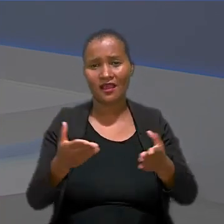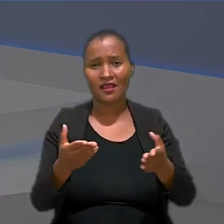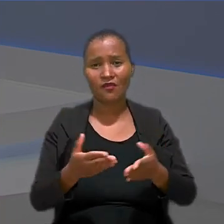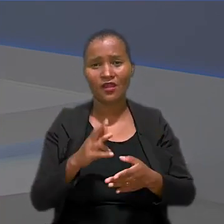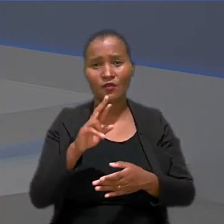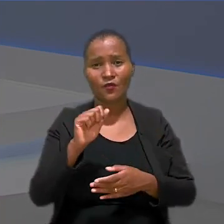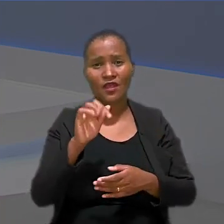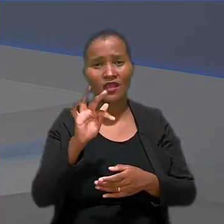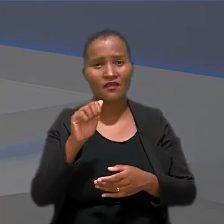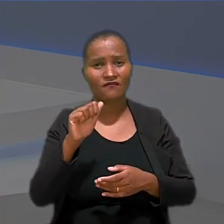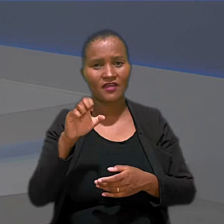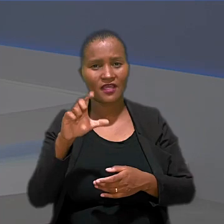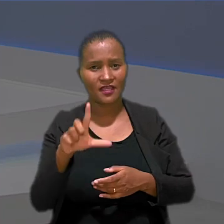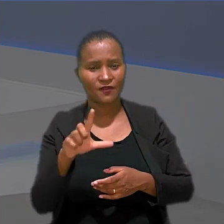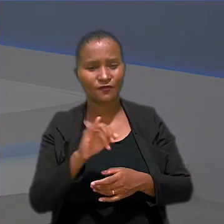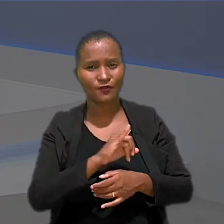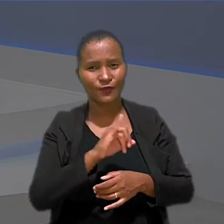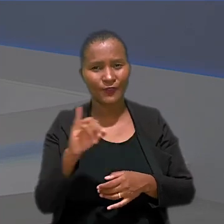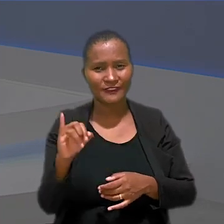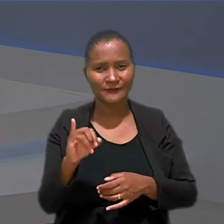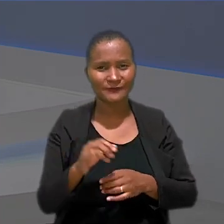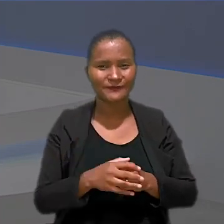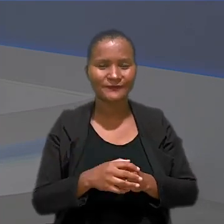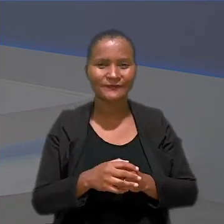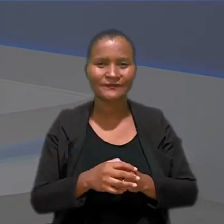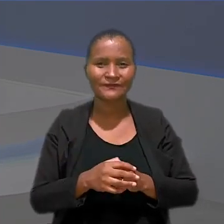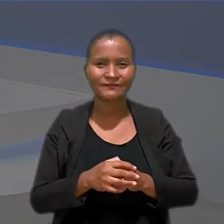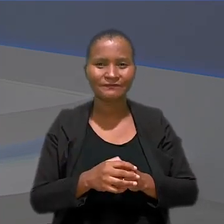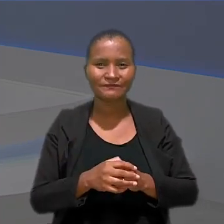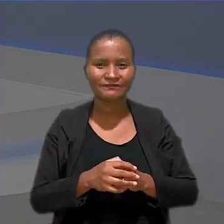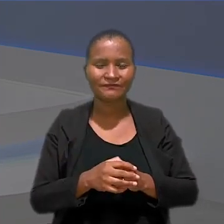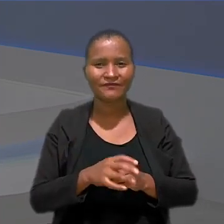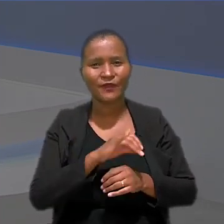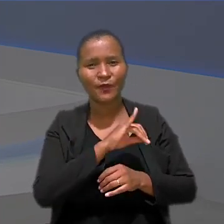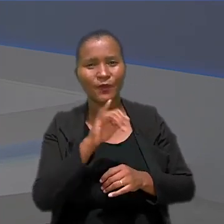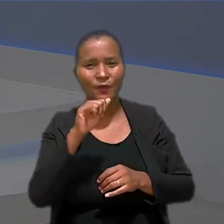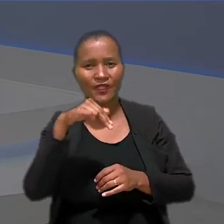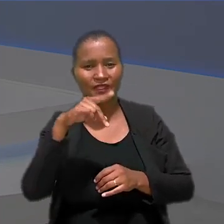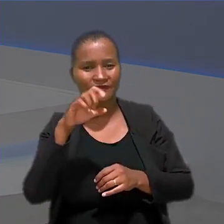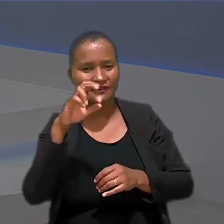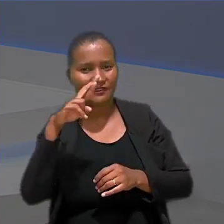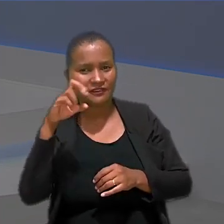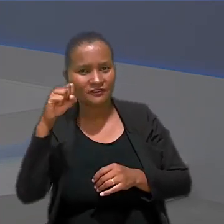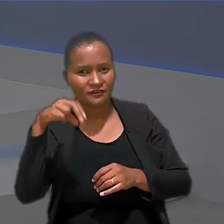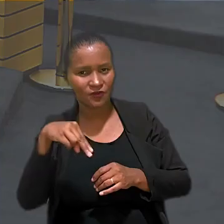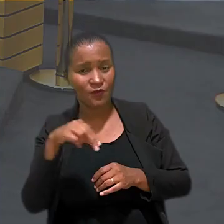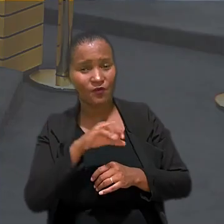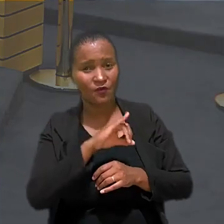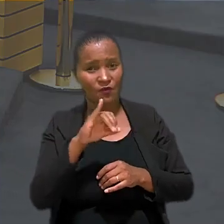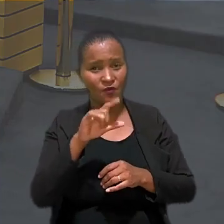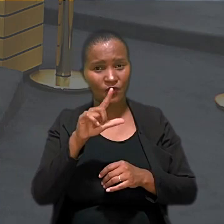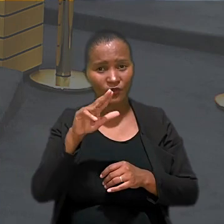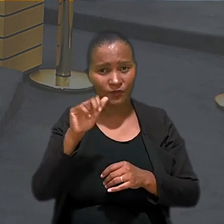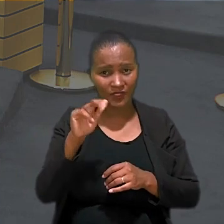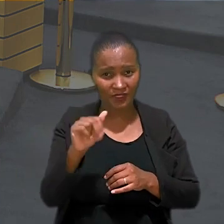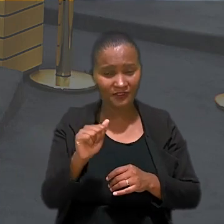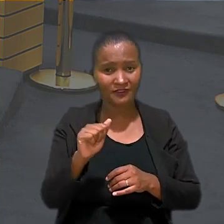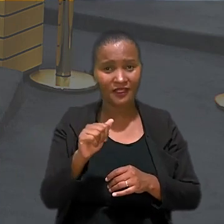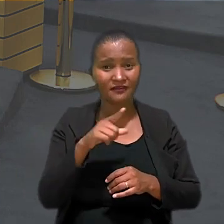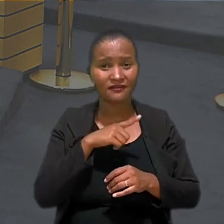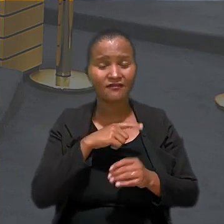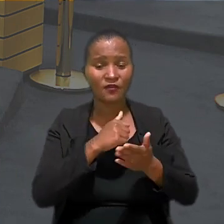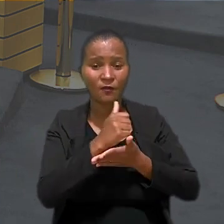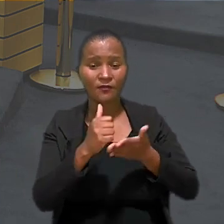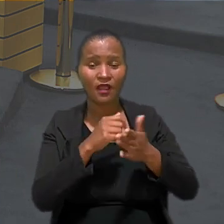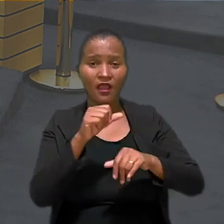com o repórter Rafael Oliveira. Oi, Rafael. Oi, Anderson. Oi, Luana. Esse caso teve como base